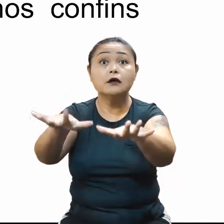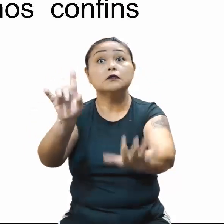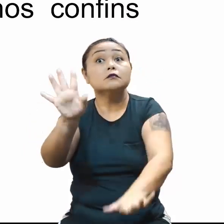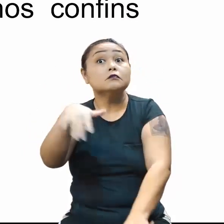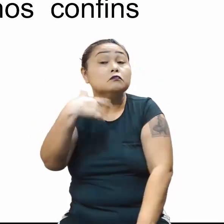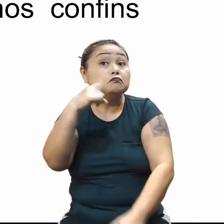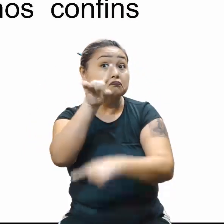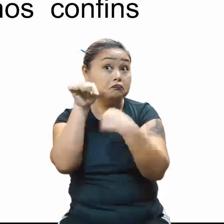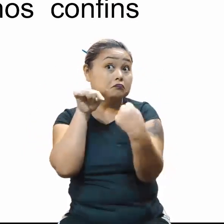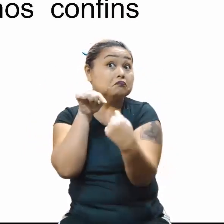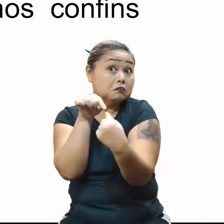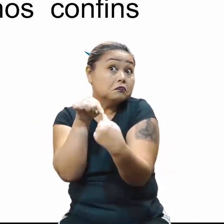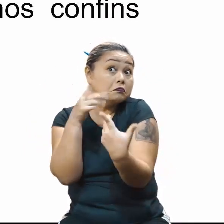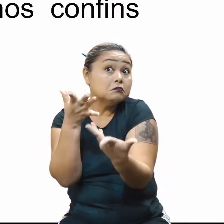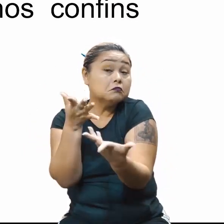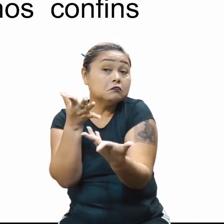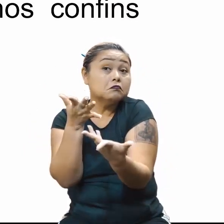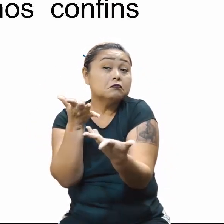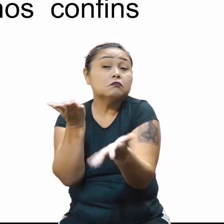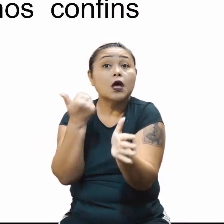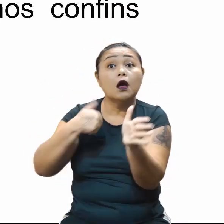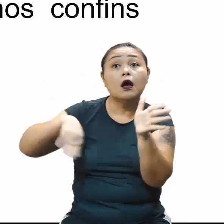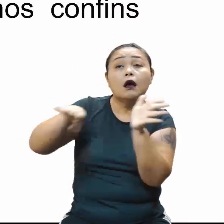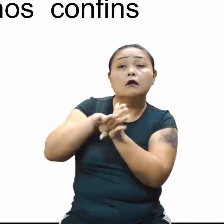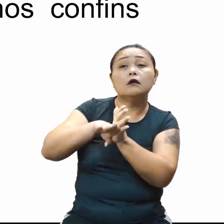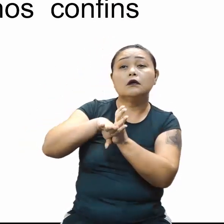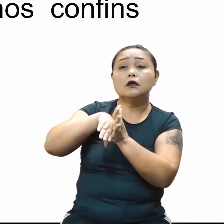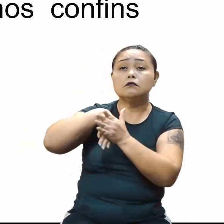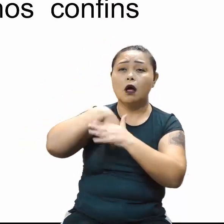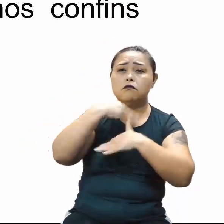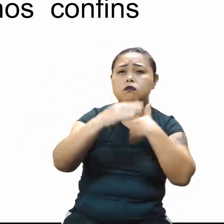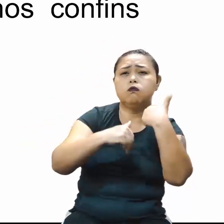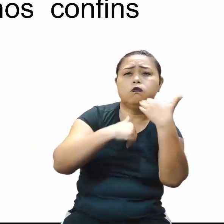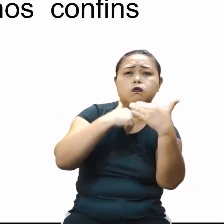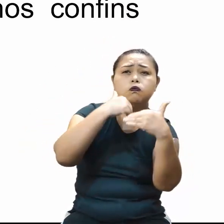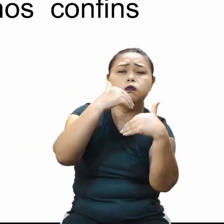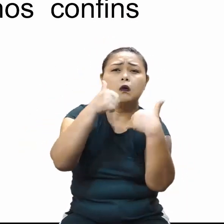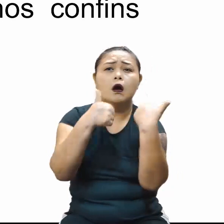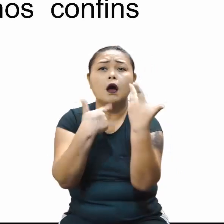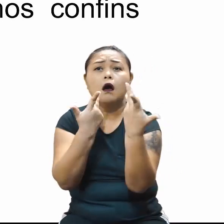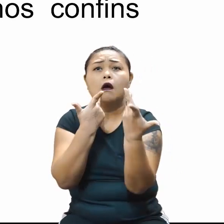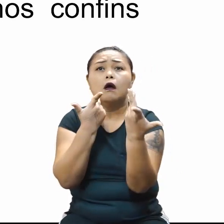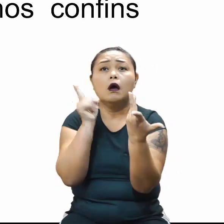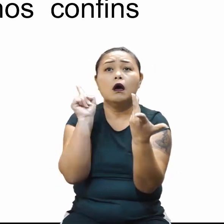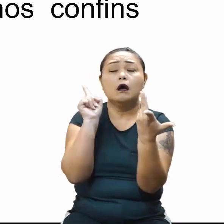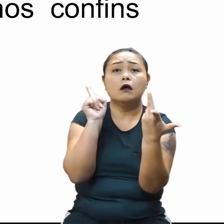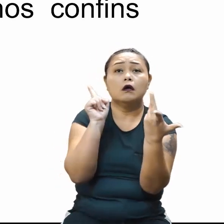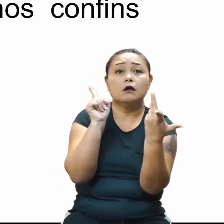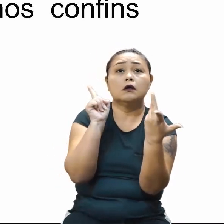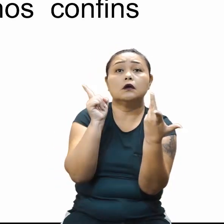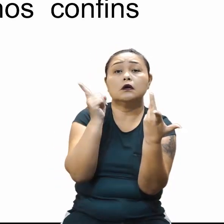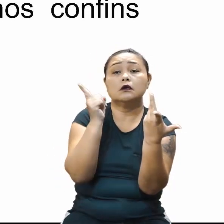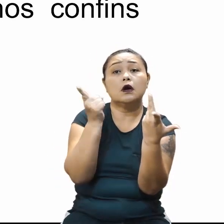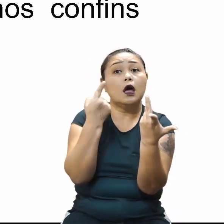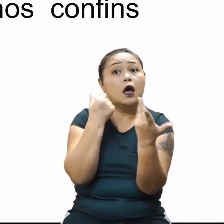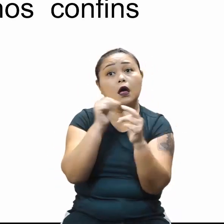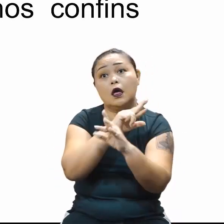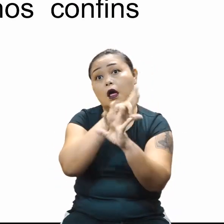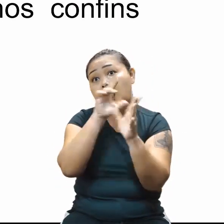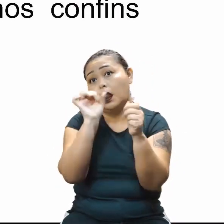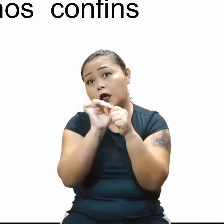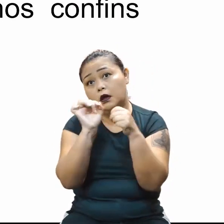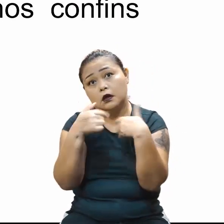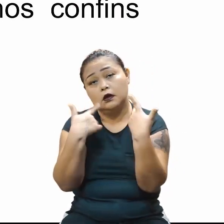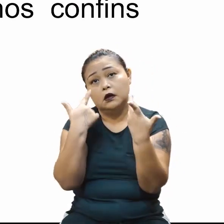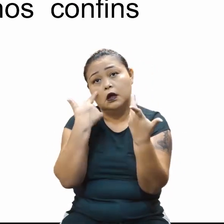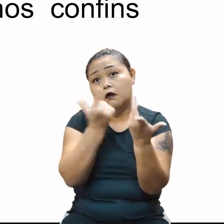Seria isso o objetivo. Essa chegada do progresso. Essa chamada civilização. É claro que nós não